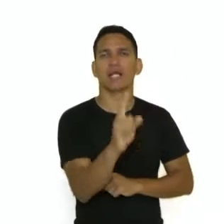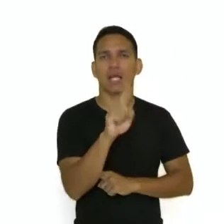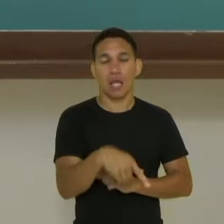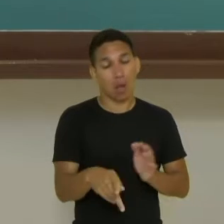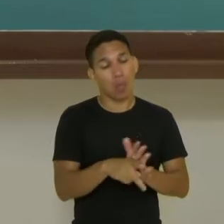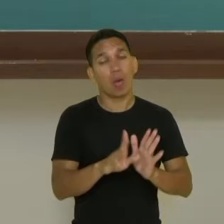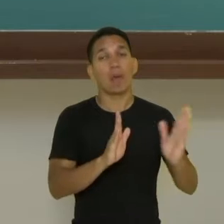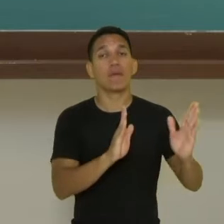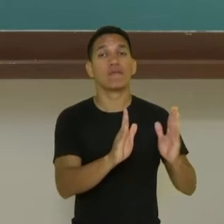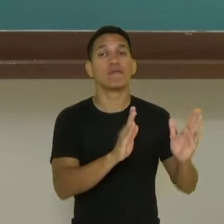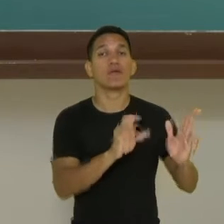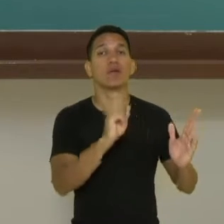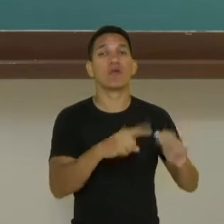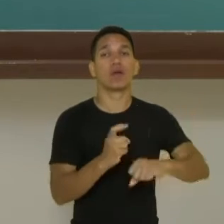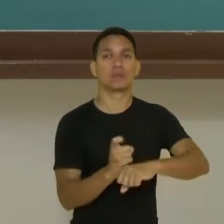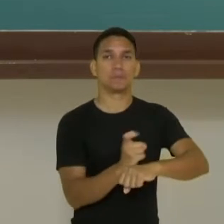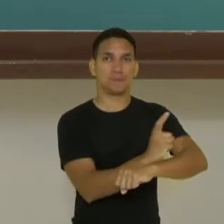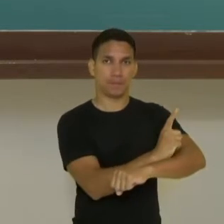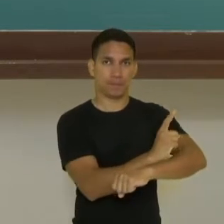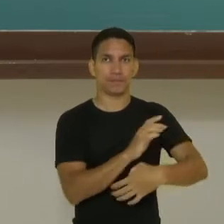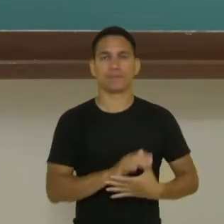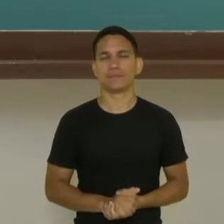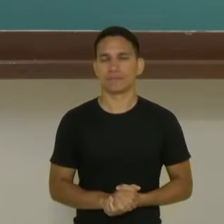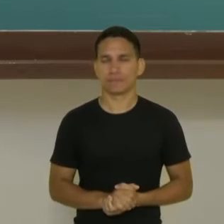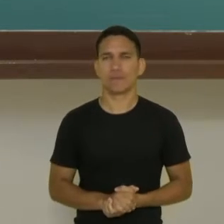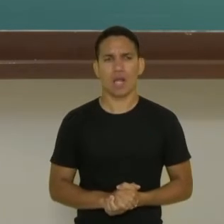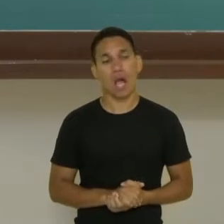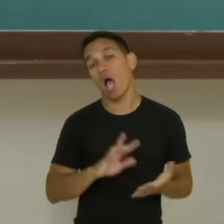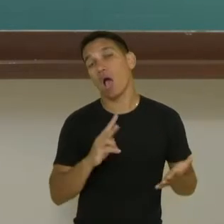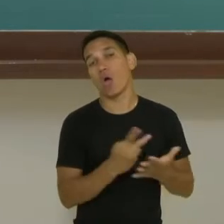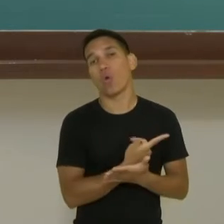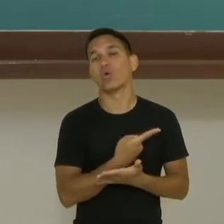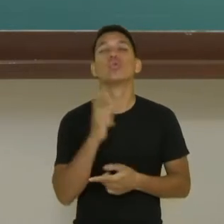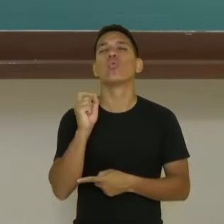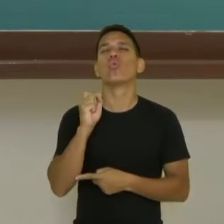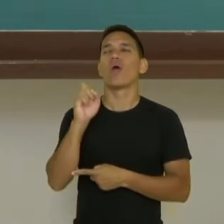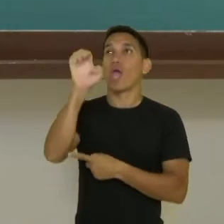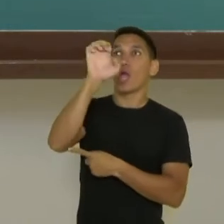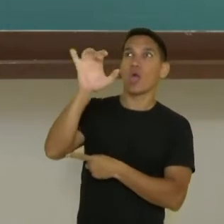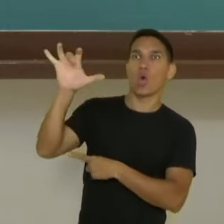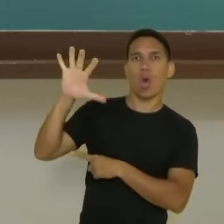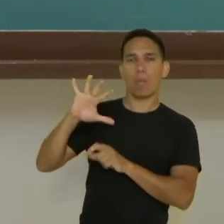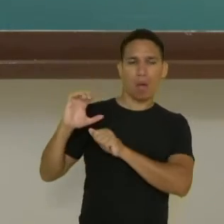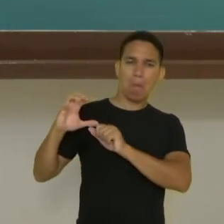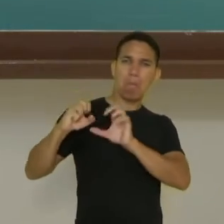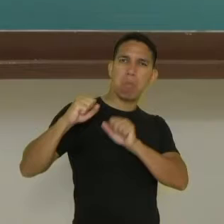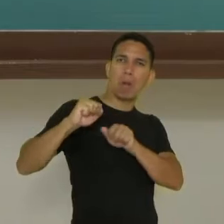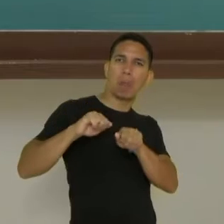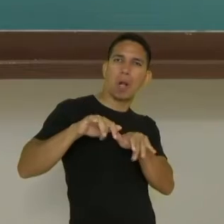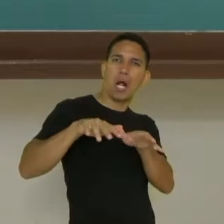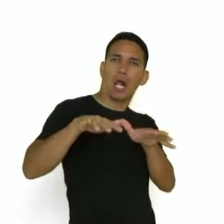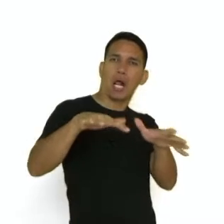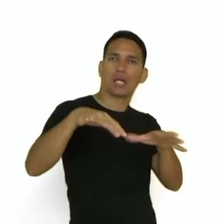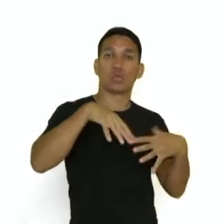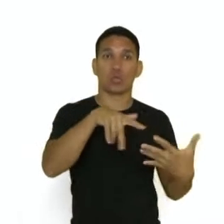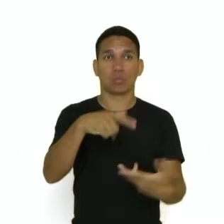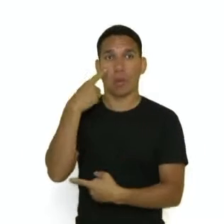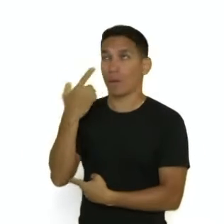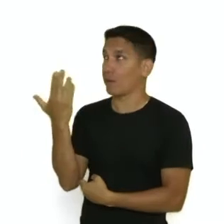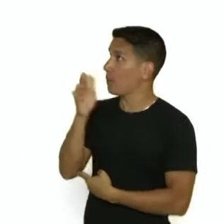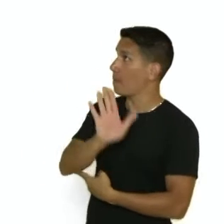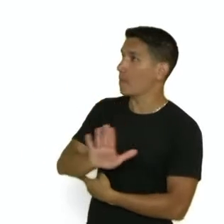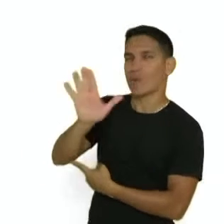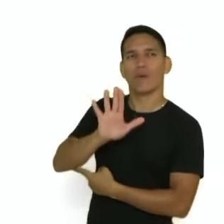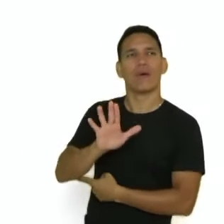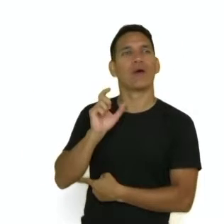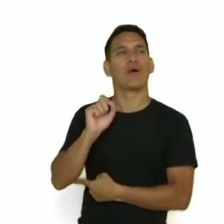uma visão do evolucionismo. É um avanço europeu sobre o mundo. A gente tem na imagem aqui o